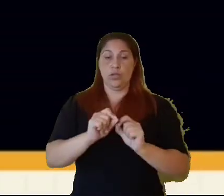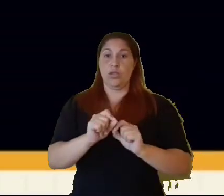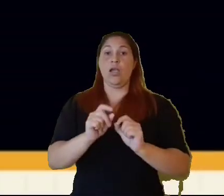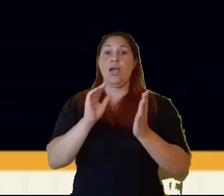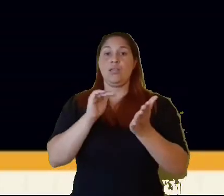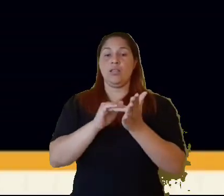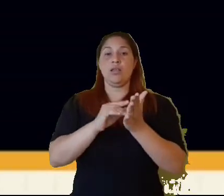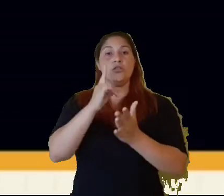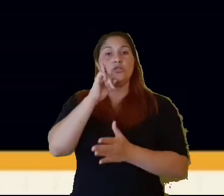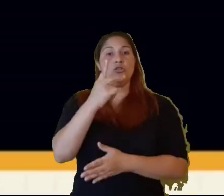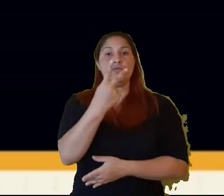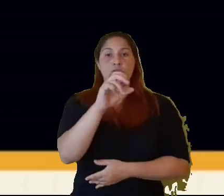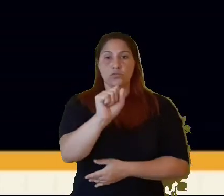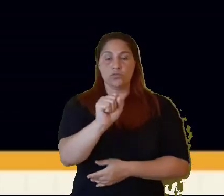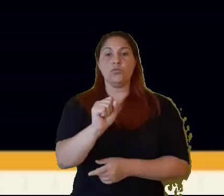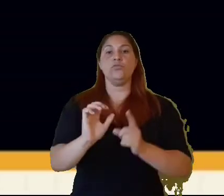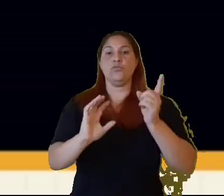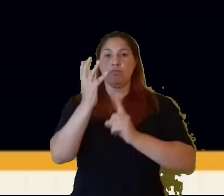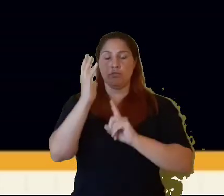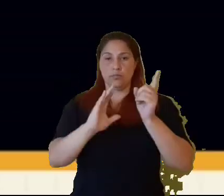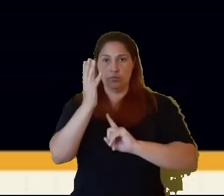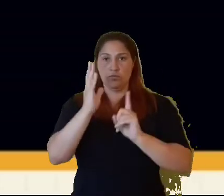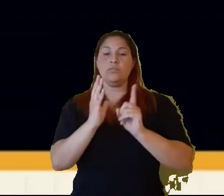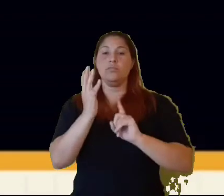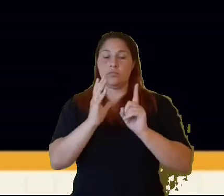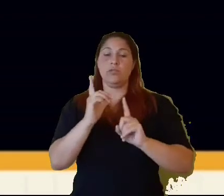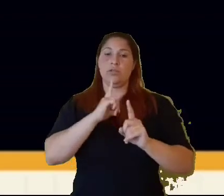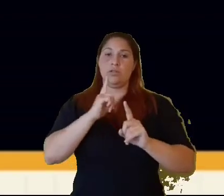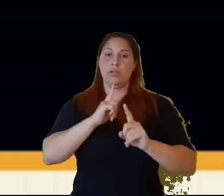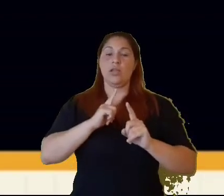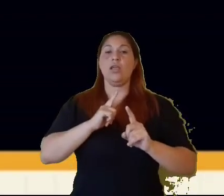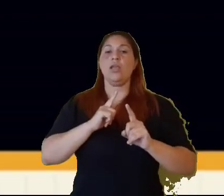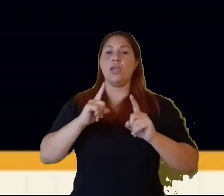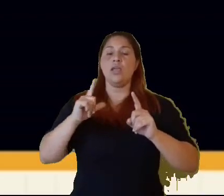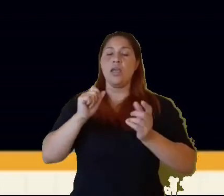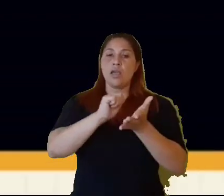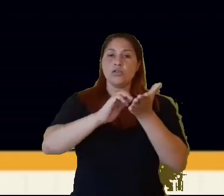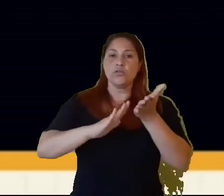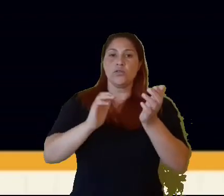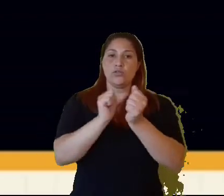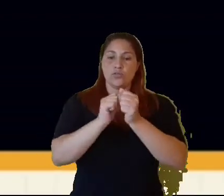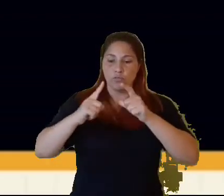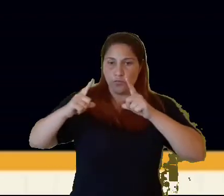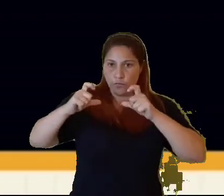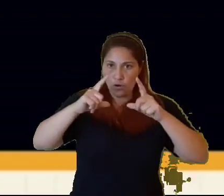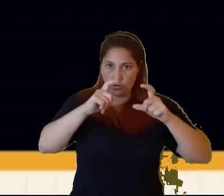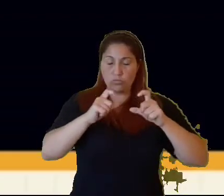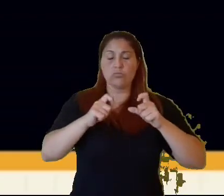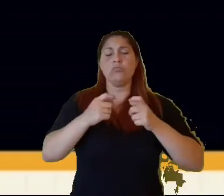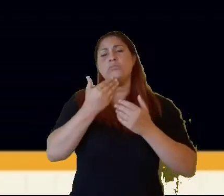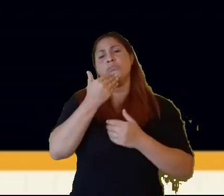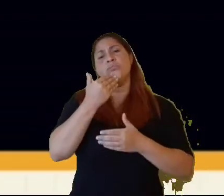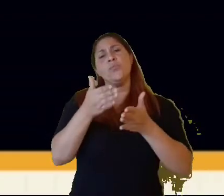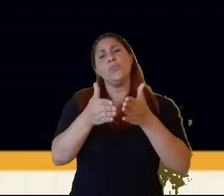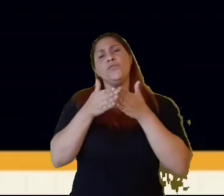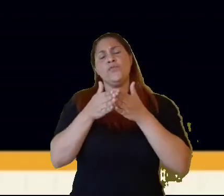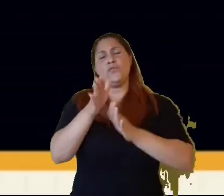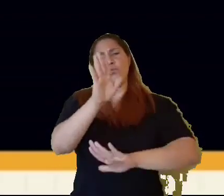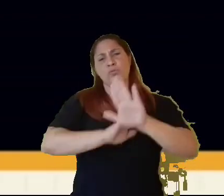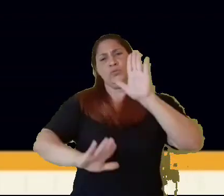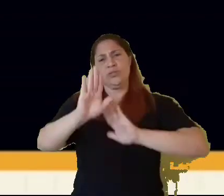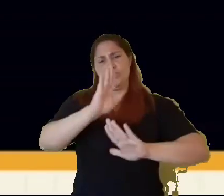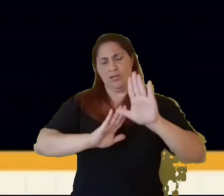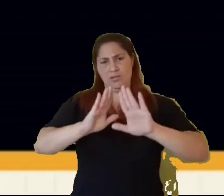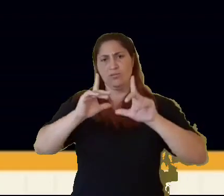dia 28 de fevereiro com o retorno das atividades por foto. Só vou pedir para vocês que tenham muito cuidado nessa foto.